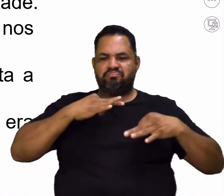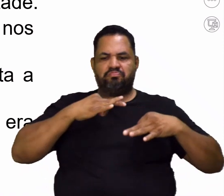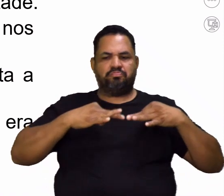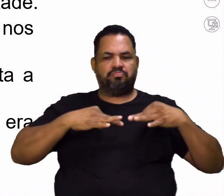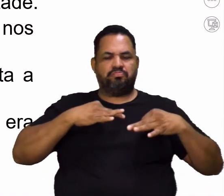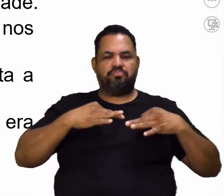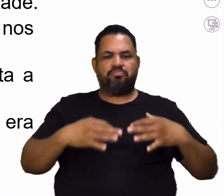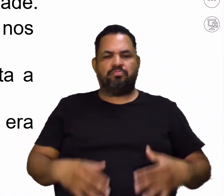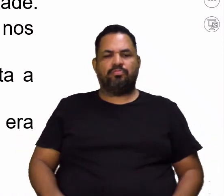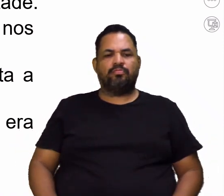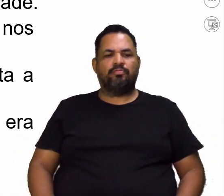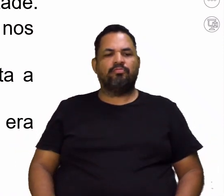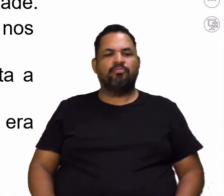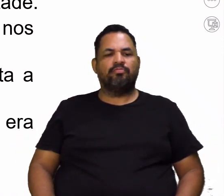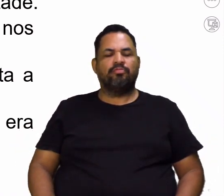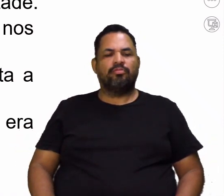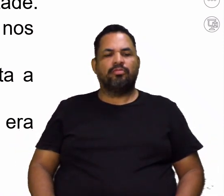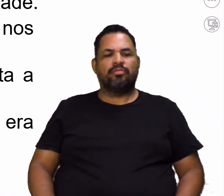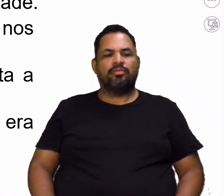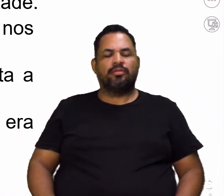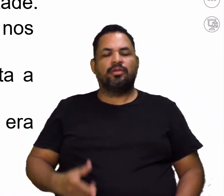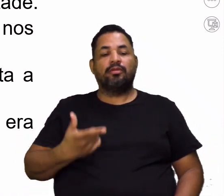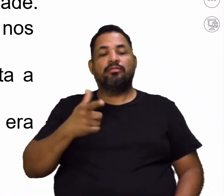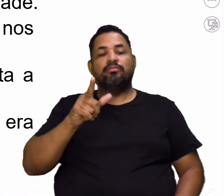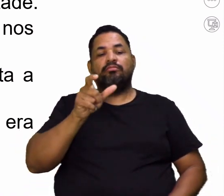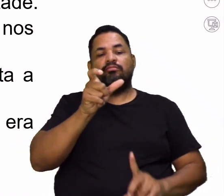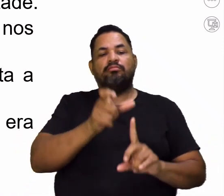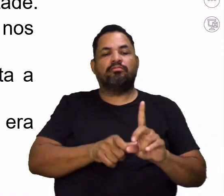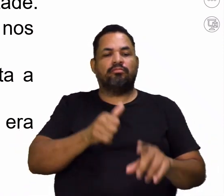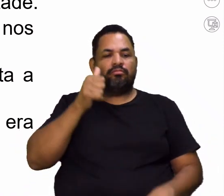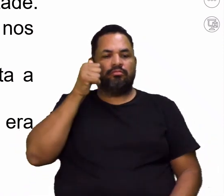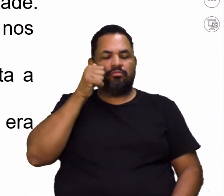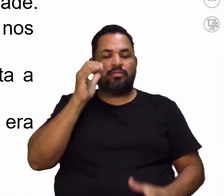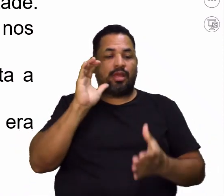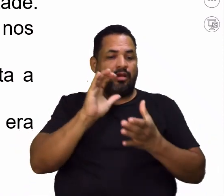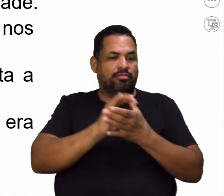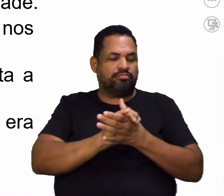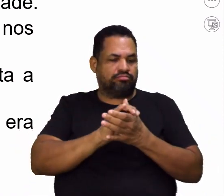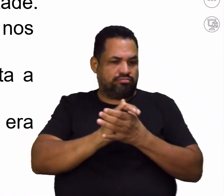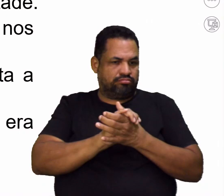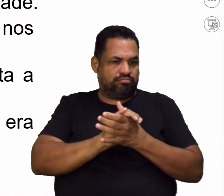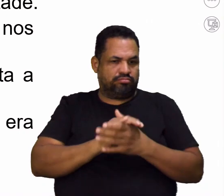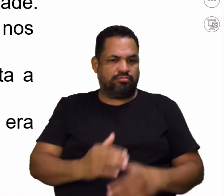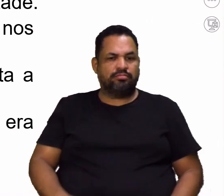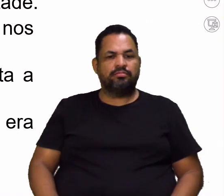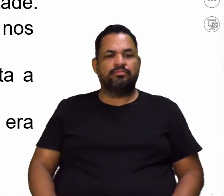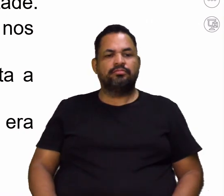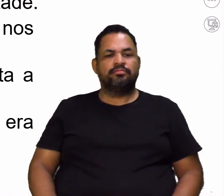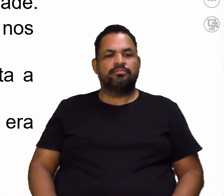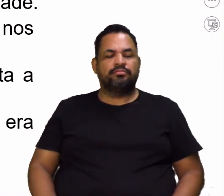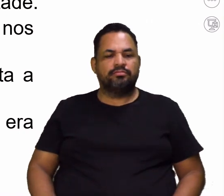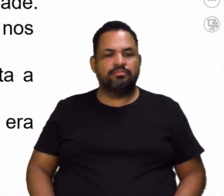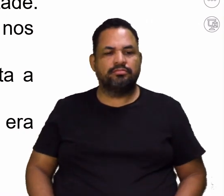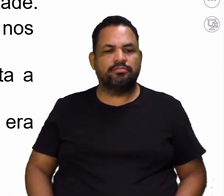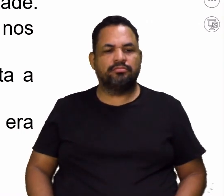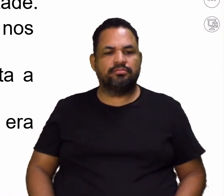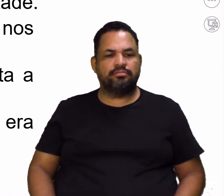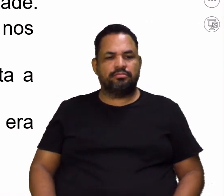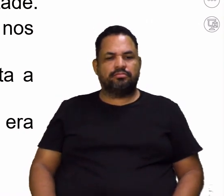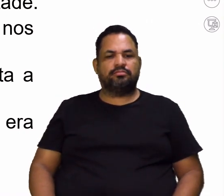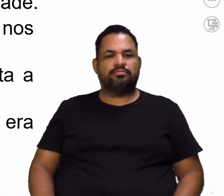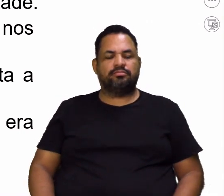idoso outra personagem é a esposa né do de